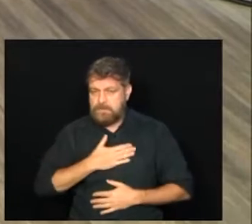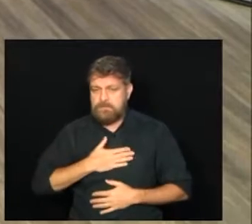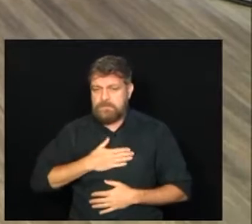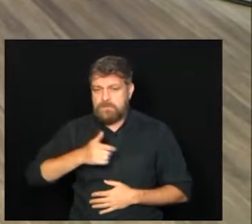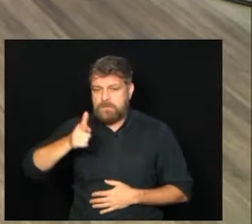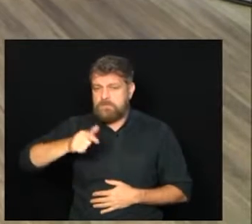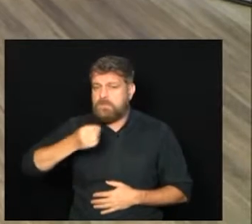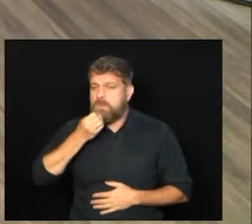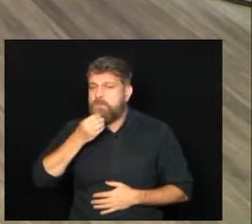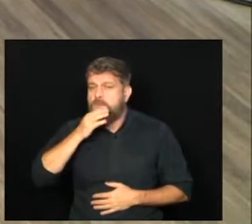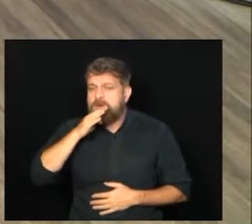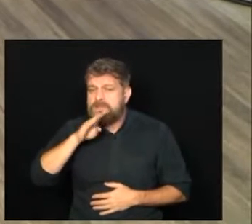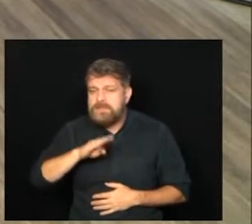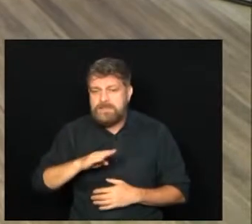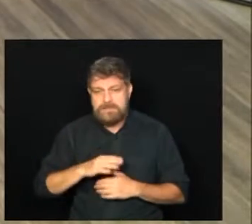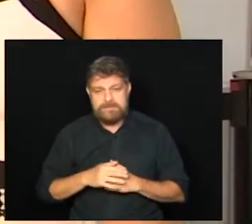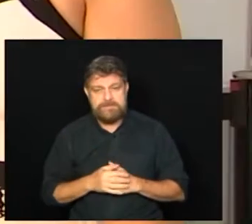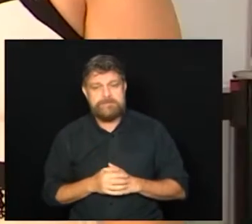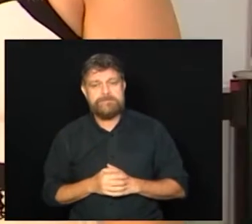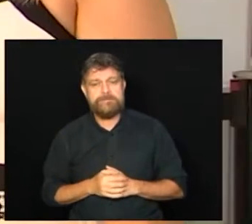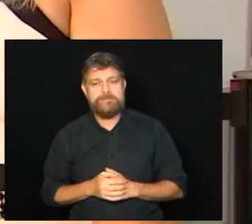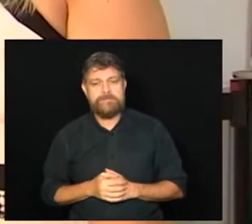boa tarde.